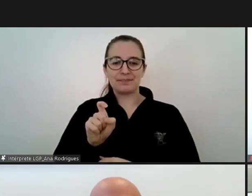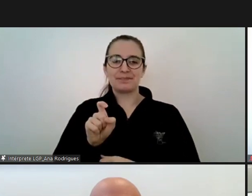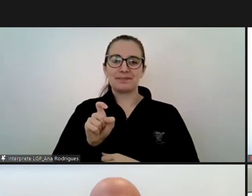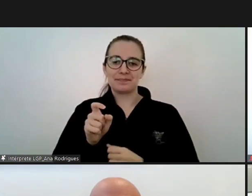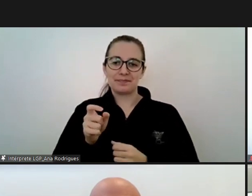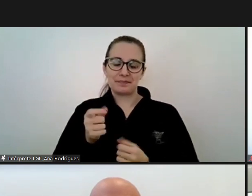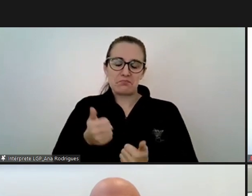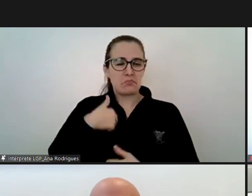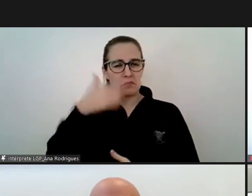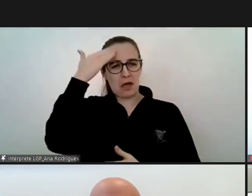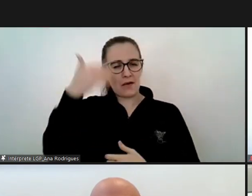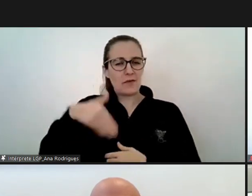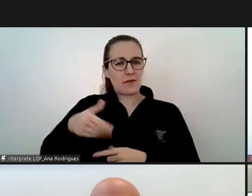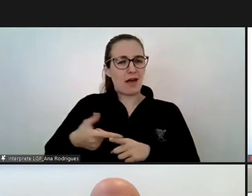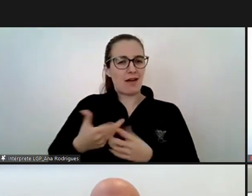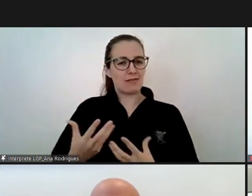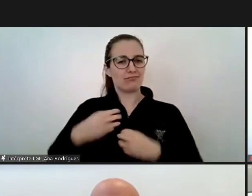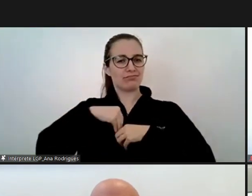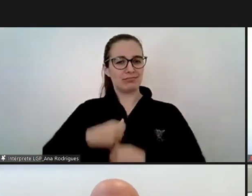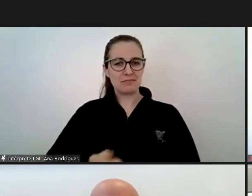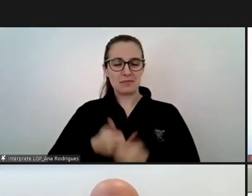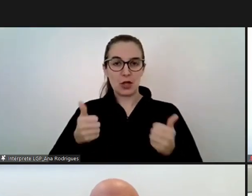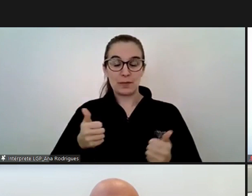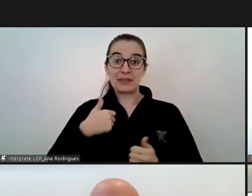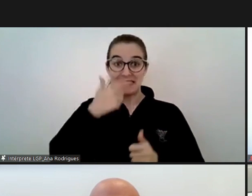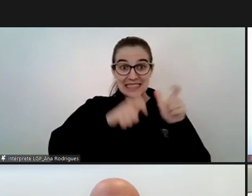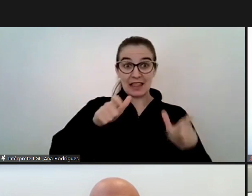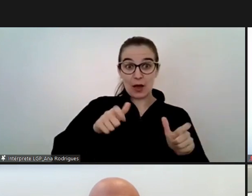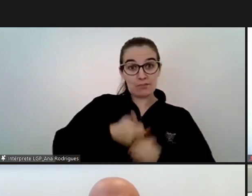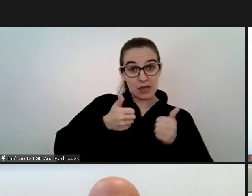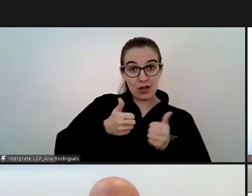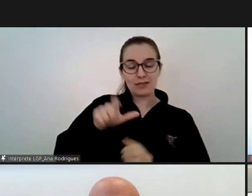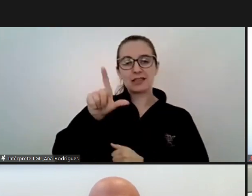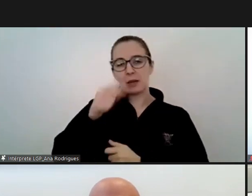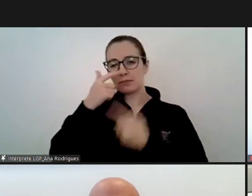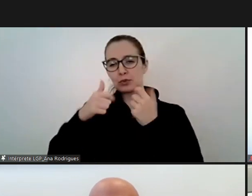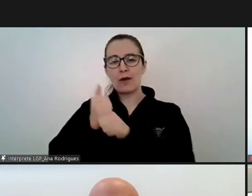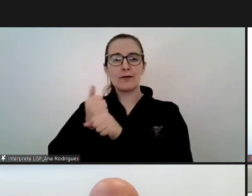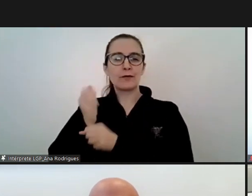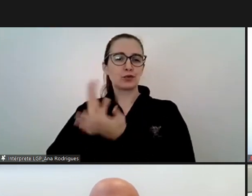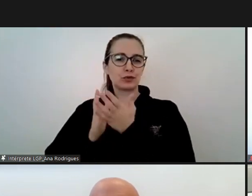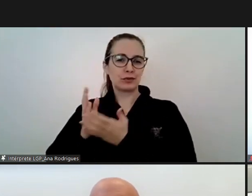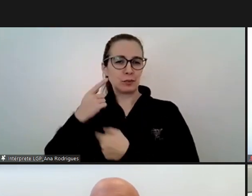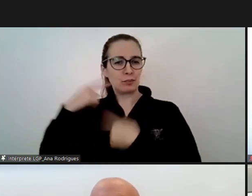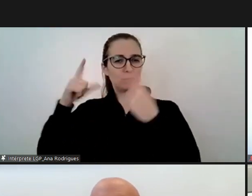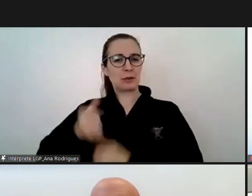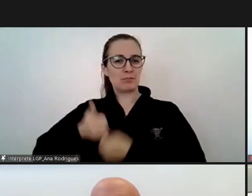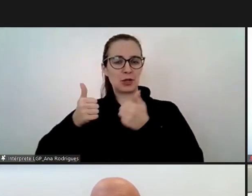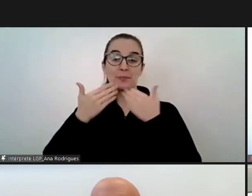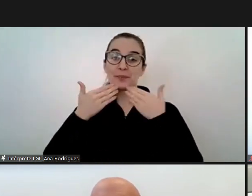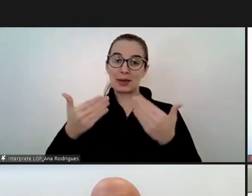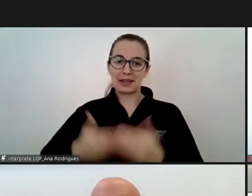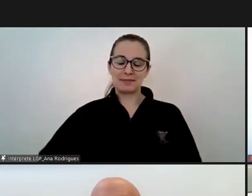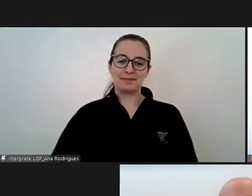seminário, e certamente sairemos daqui mais ricos como cidadãos, como trabalhadores em instituições públicas também. Muito obrigada.